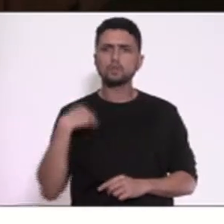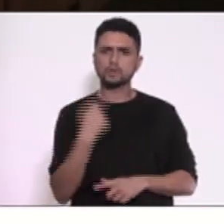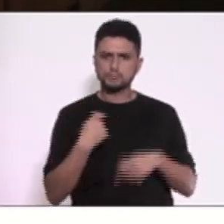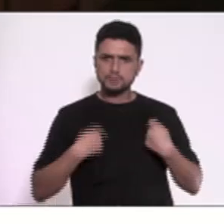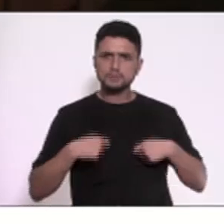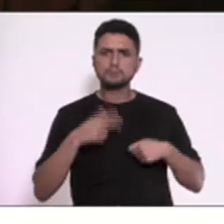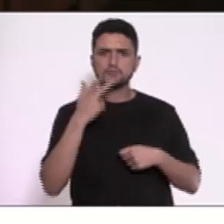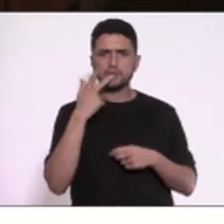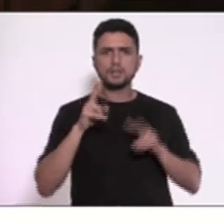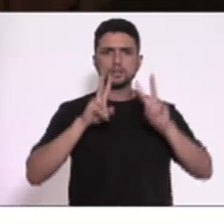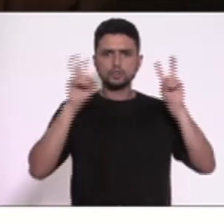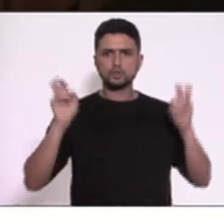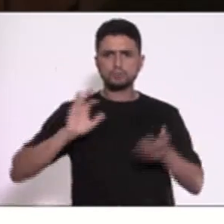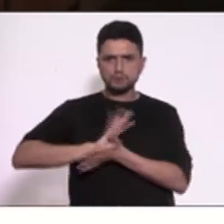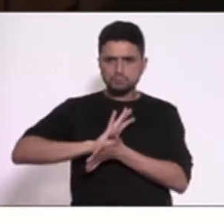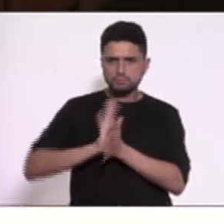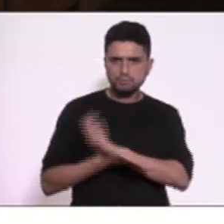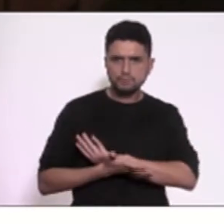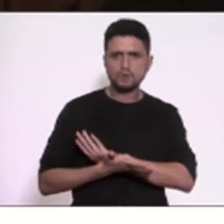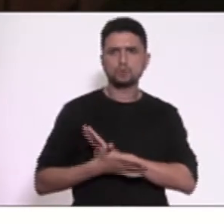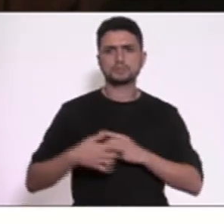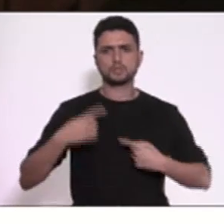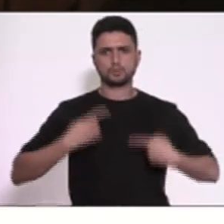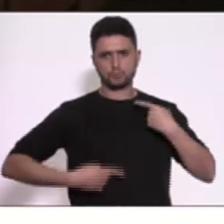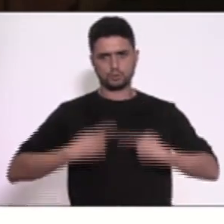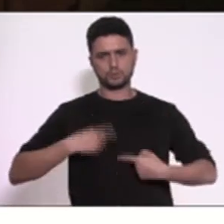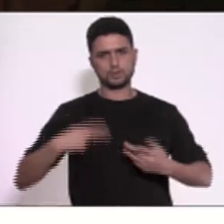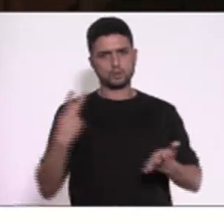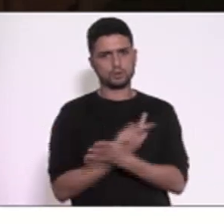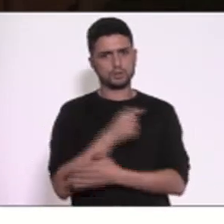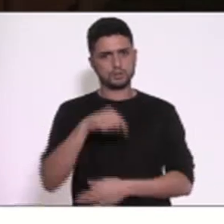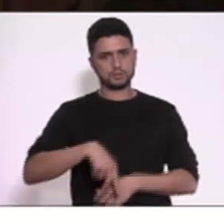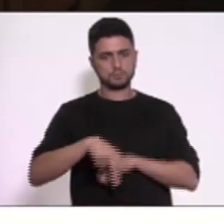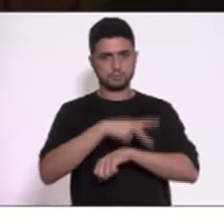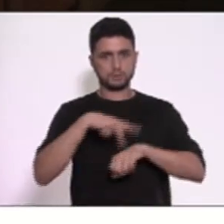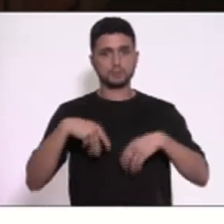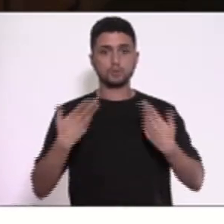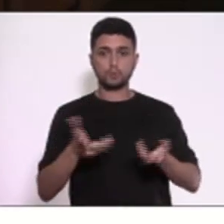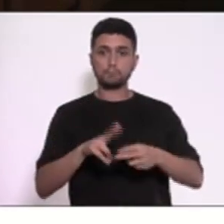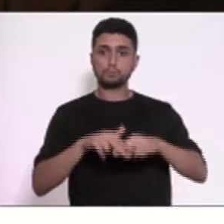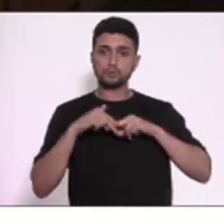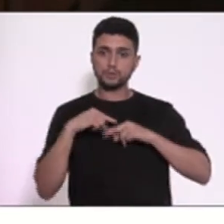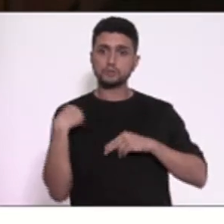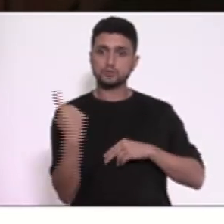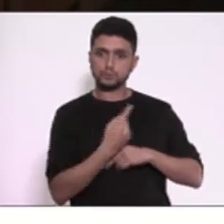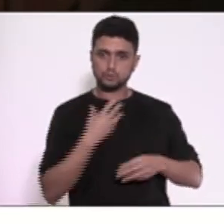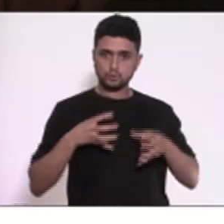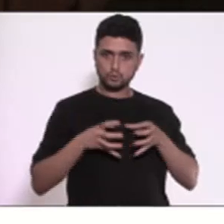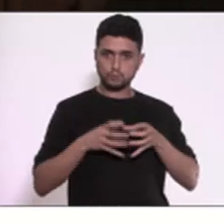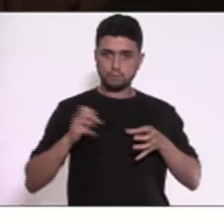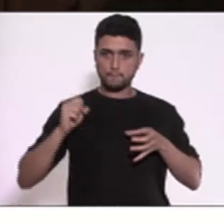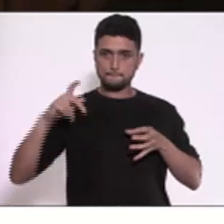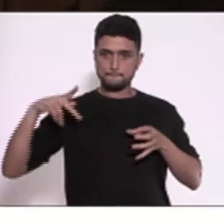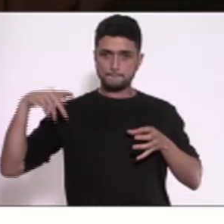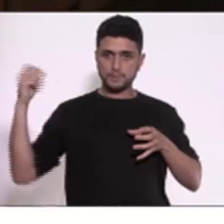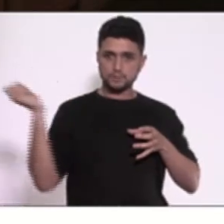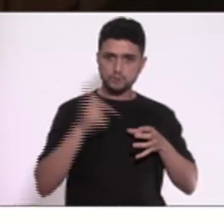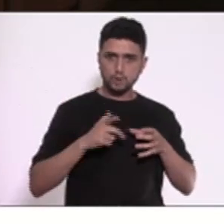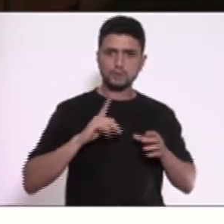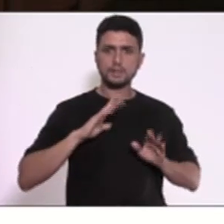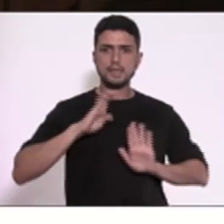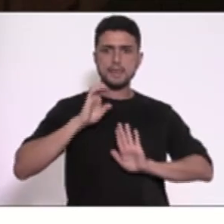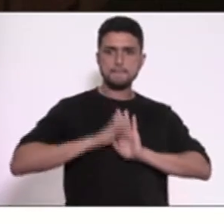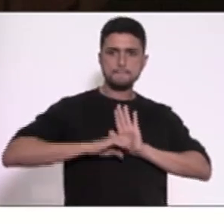sobre a intolerância política que hoje acontece no nosso país e, por isso, a nossa bancada do PSOL apresentou emendas